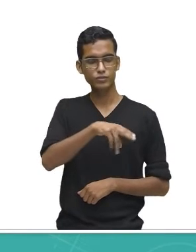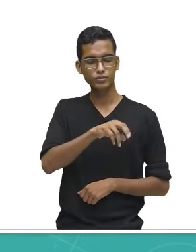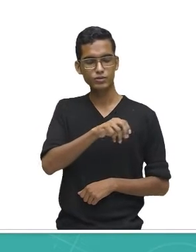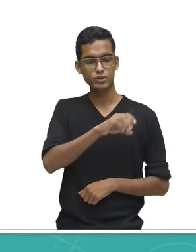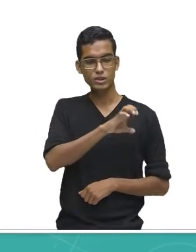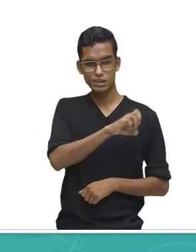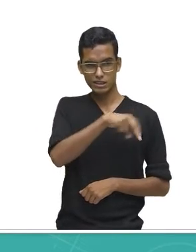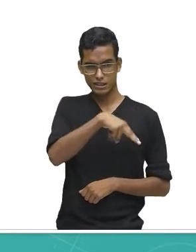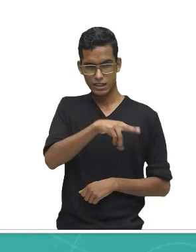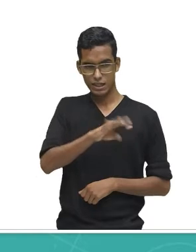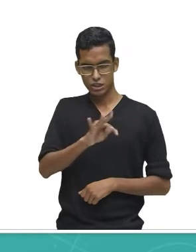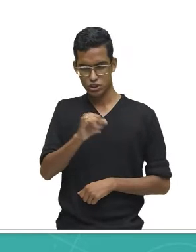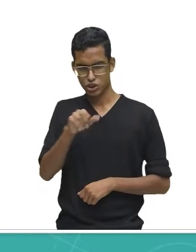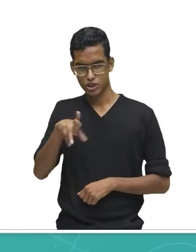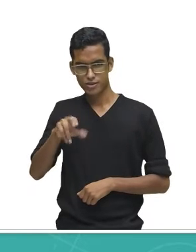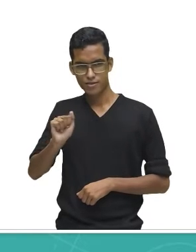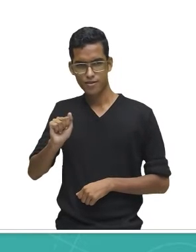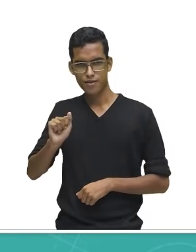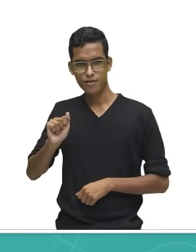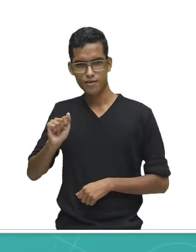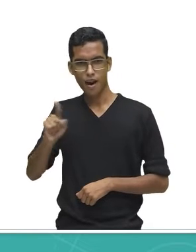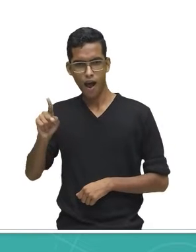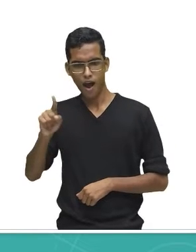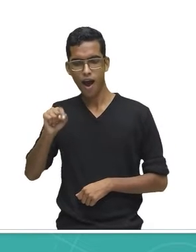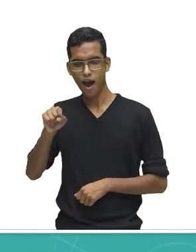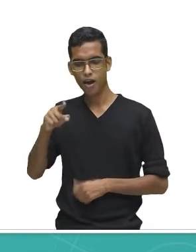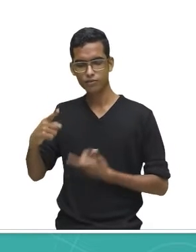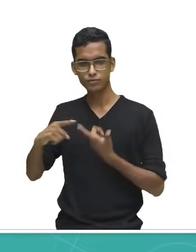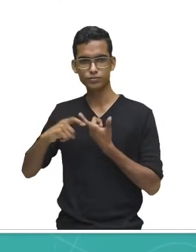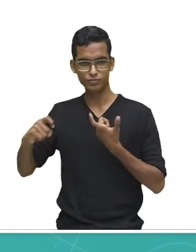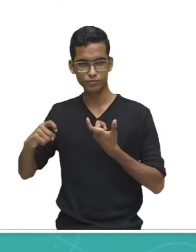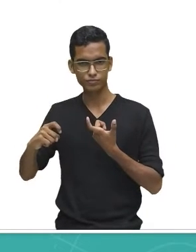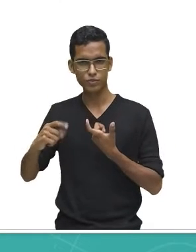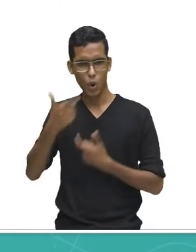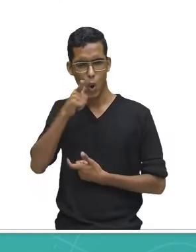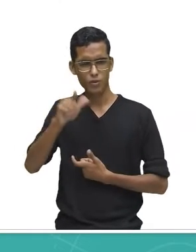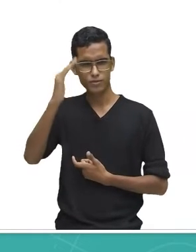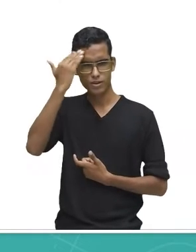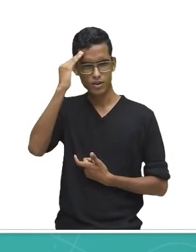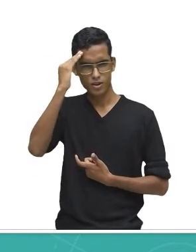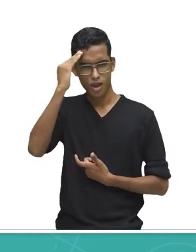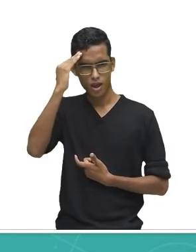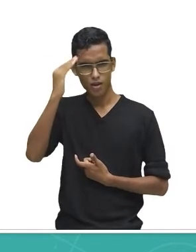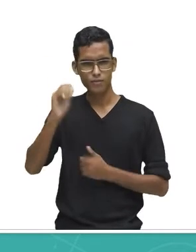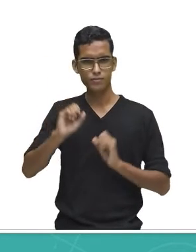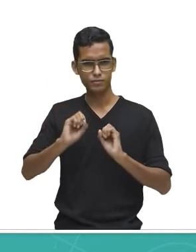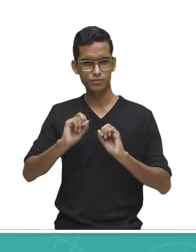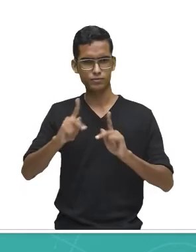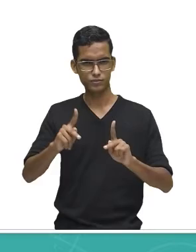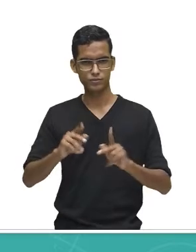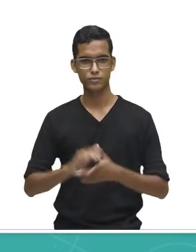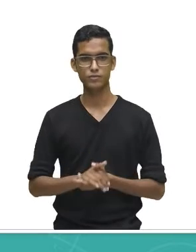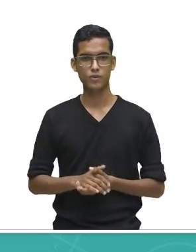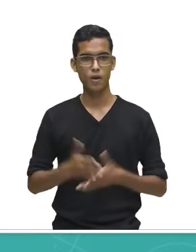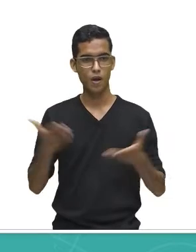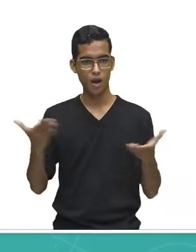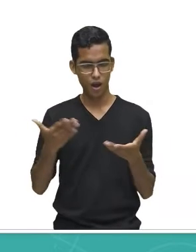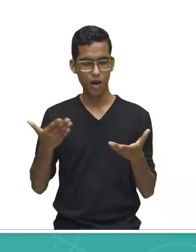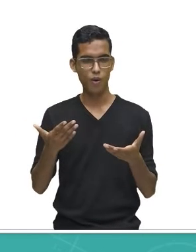já entendemos o que é uma oxítona, paroxítona, proparoxítona. Então, vamos entrar aqui